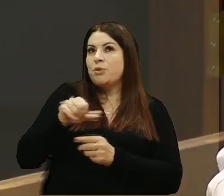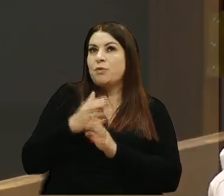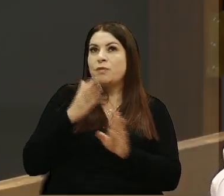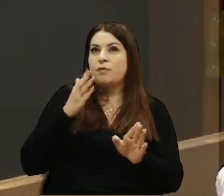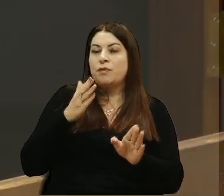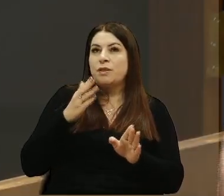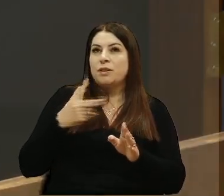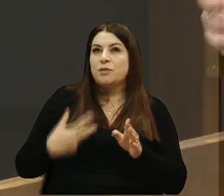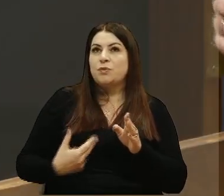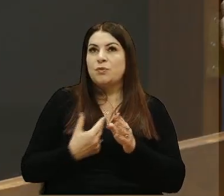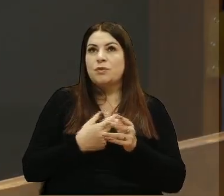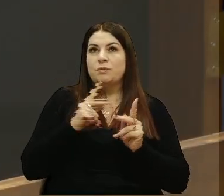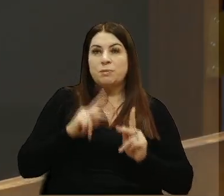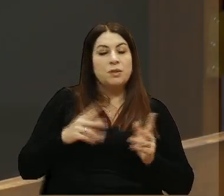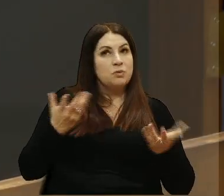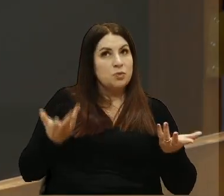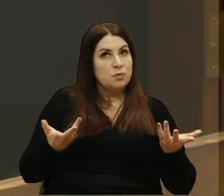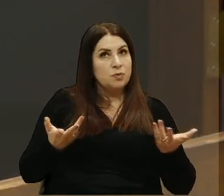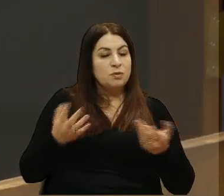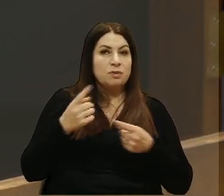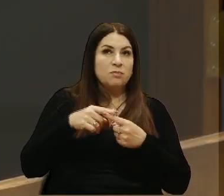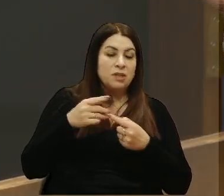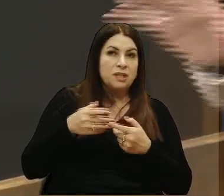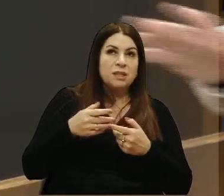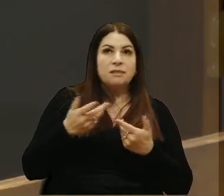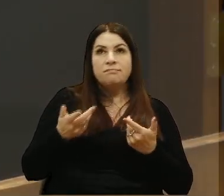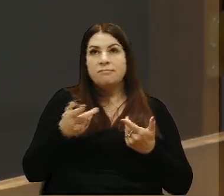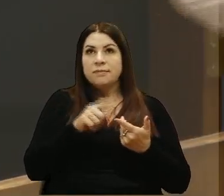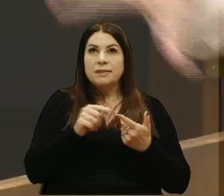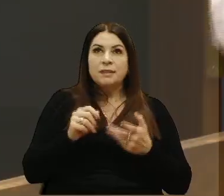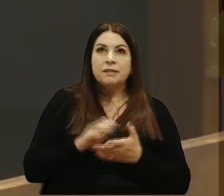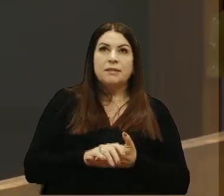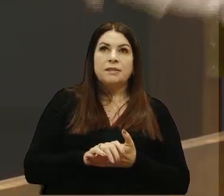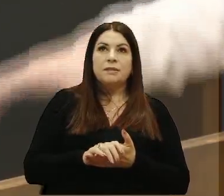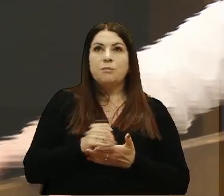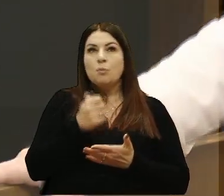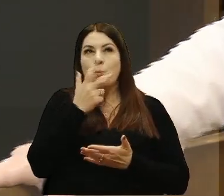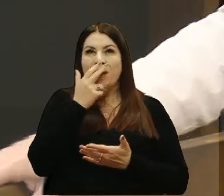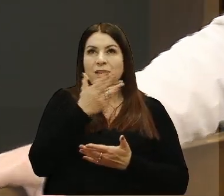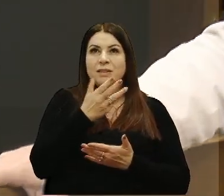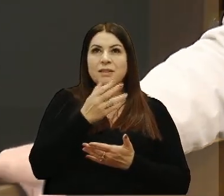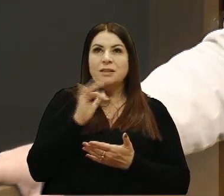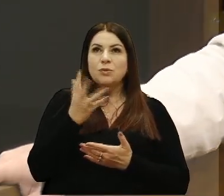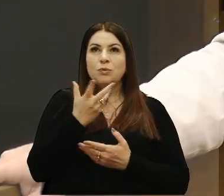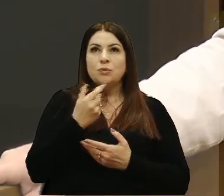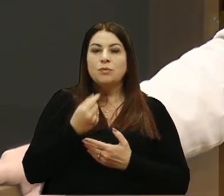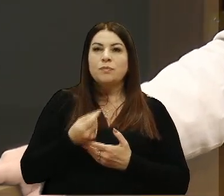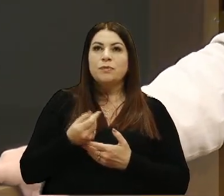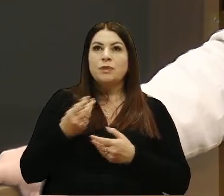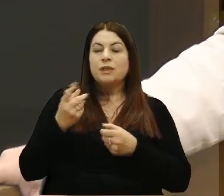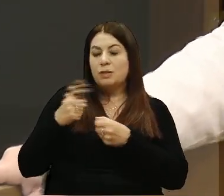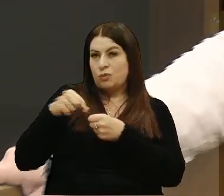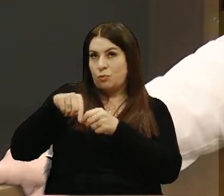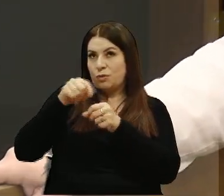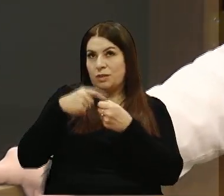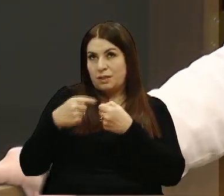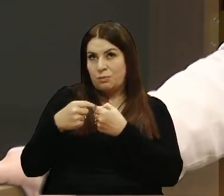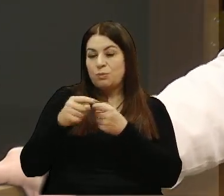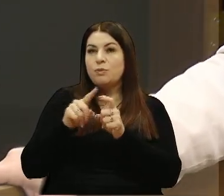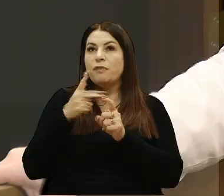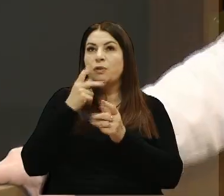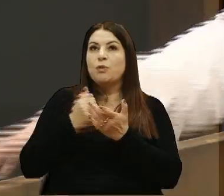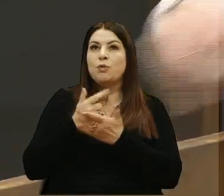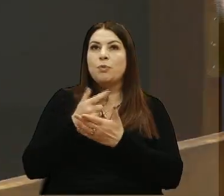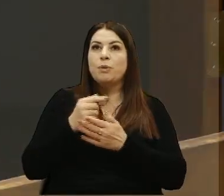da cirurgia para as pessoas, né? Porque ali, efetivamente, é o que parece ser todo o município. E a gente conversou aqui sobre a compra